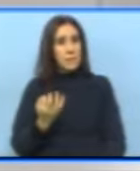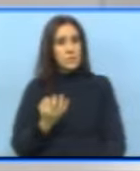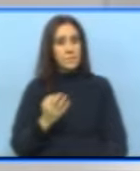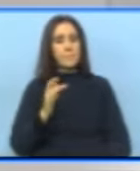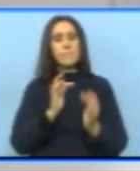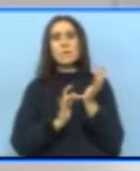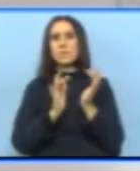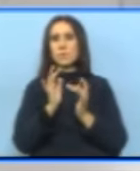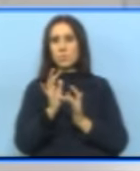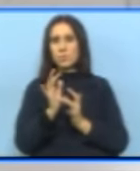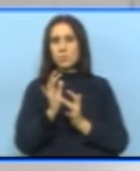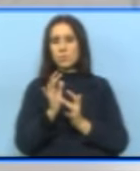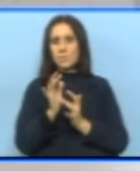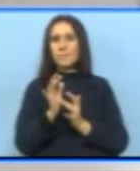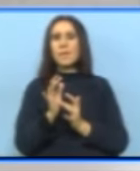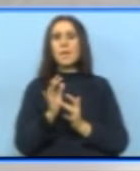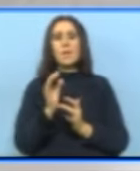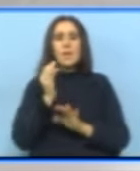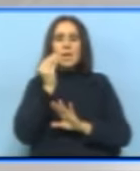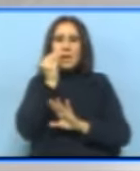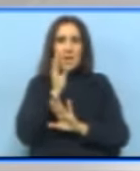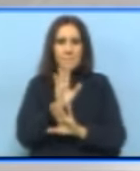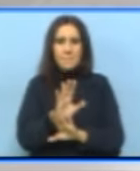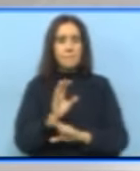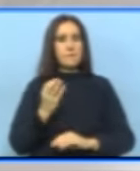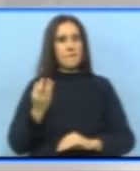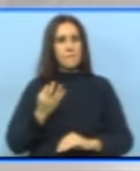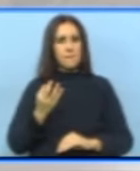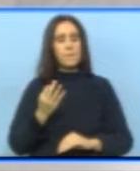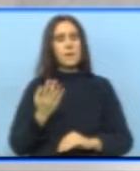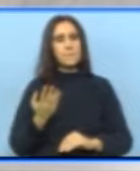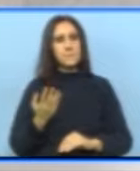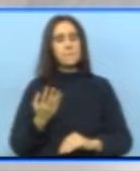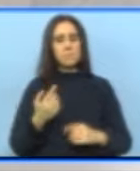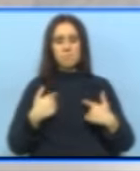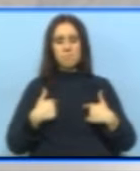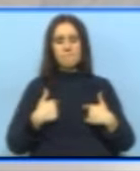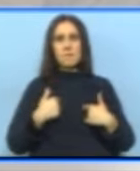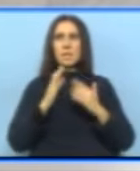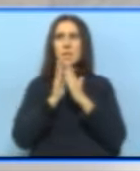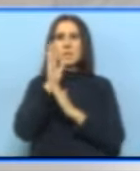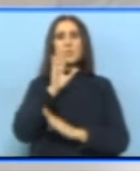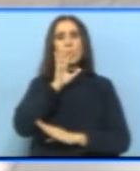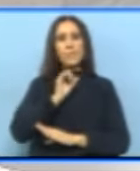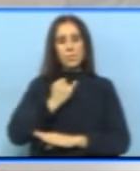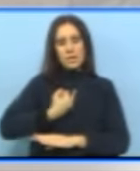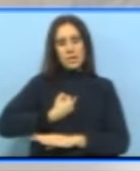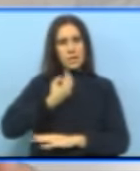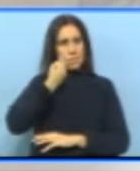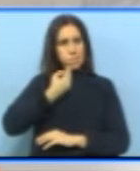Jesus coloca isto no lugar próprio, que é, no fundo, a identidade de sermos filhos de Deus, e até